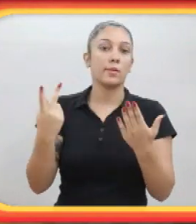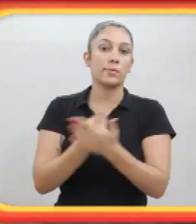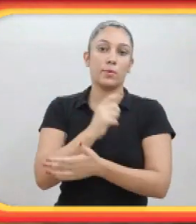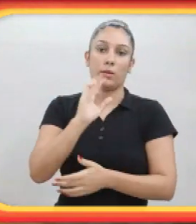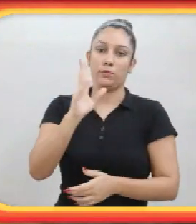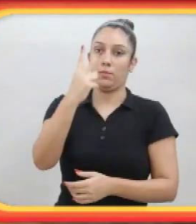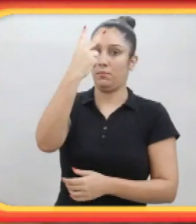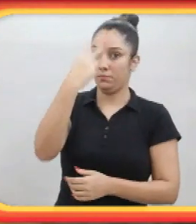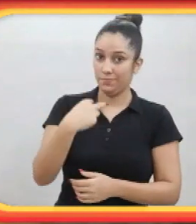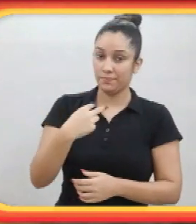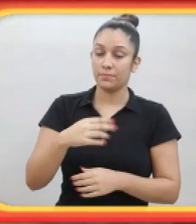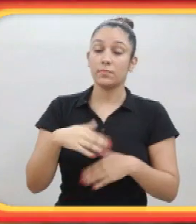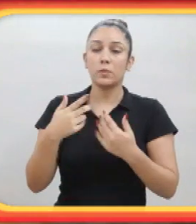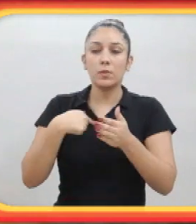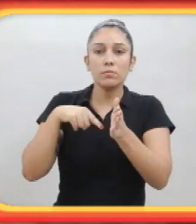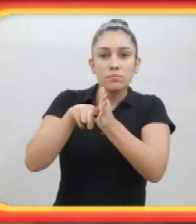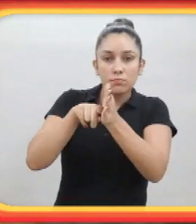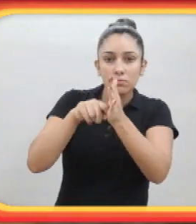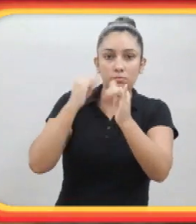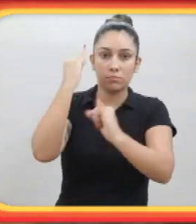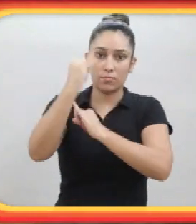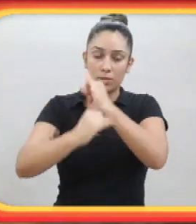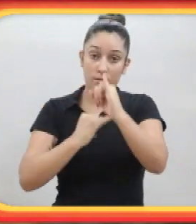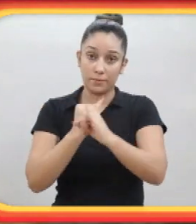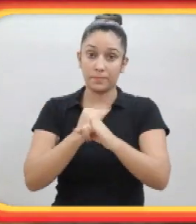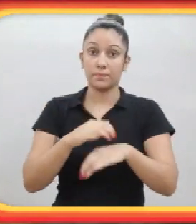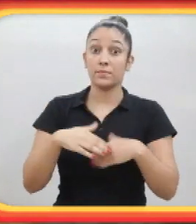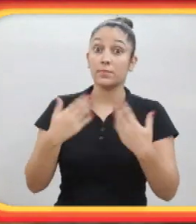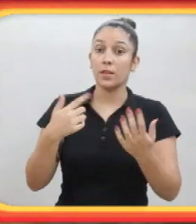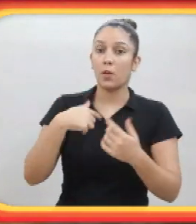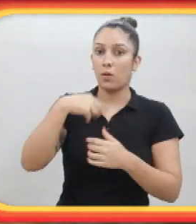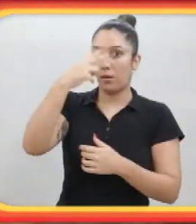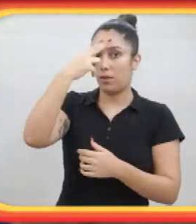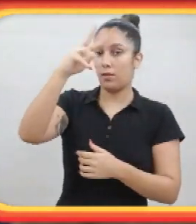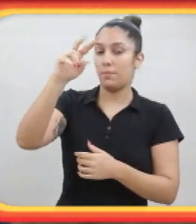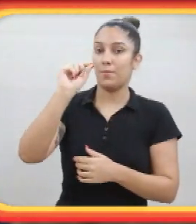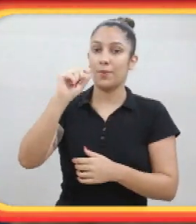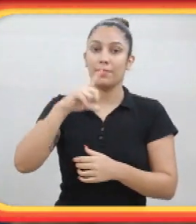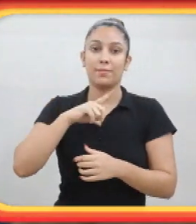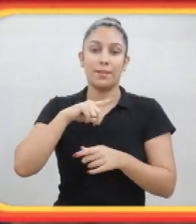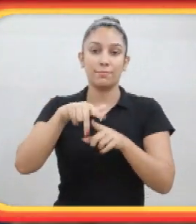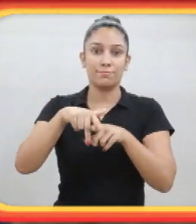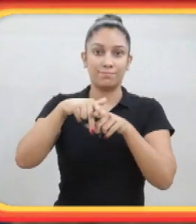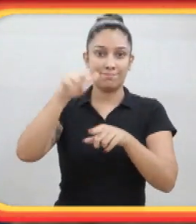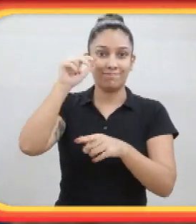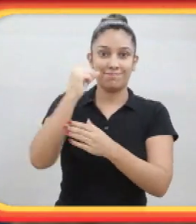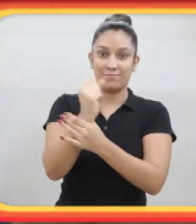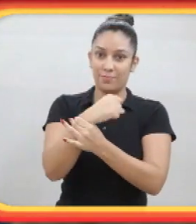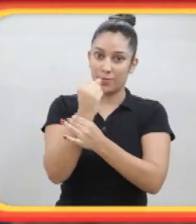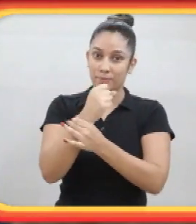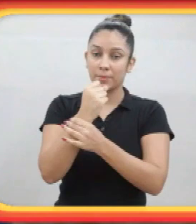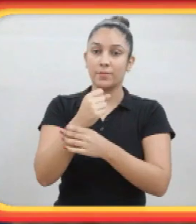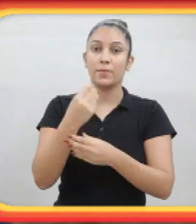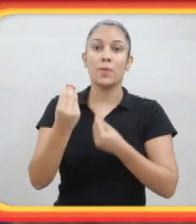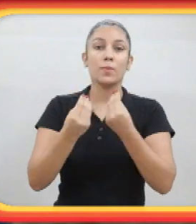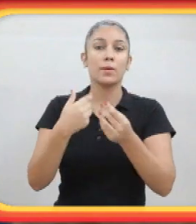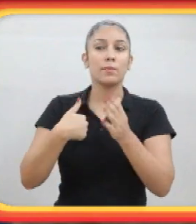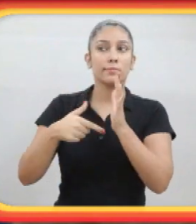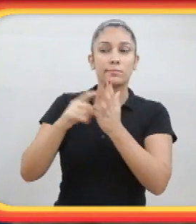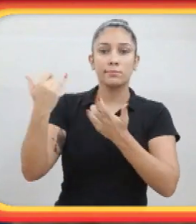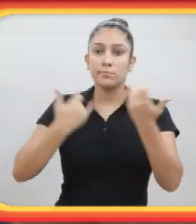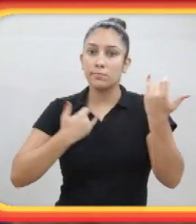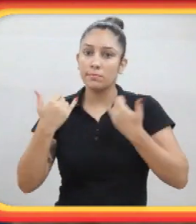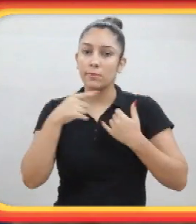percebendo que aquela baixa visão, na verdade, era uma cegueira total. Procurando pela internet, eu lembrei